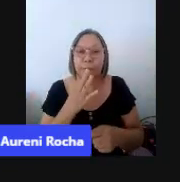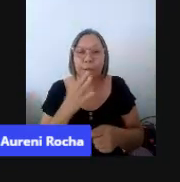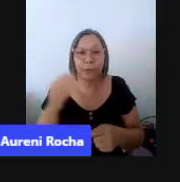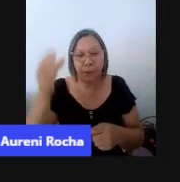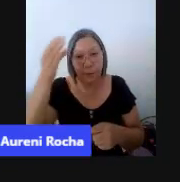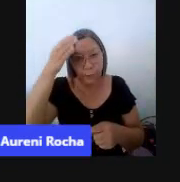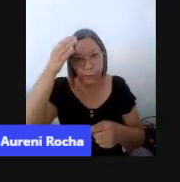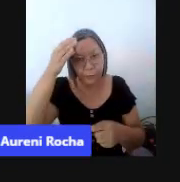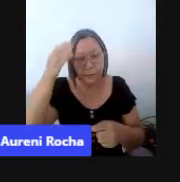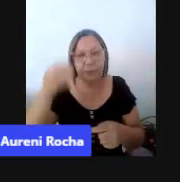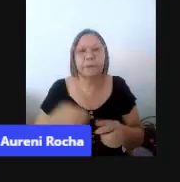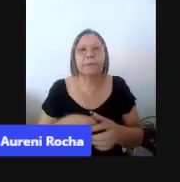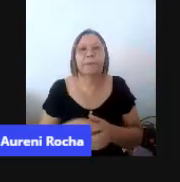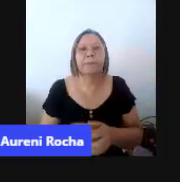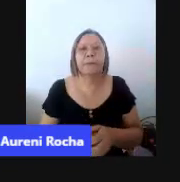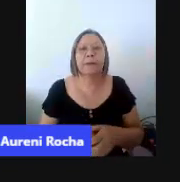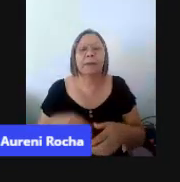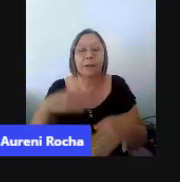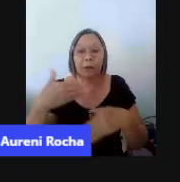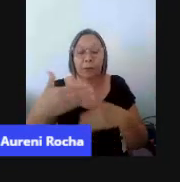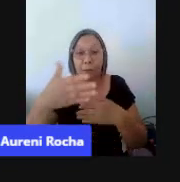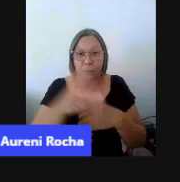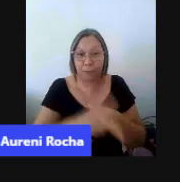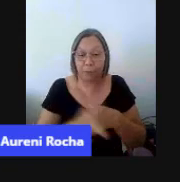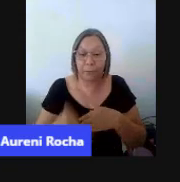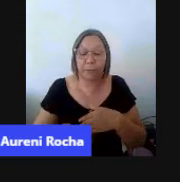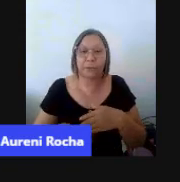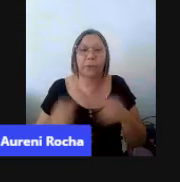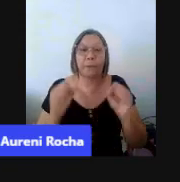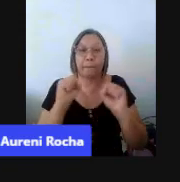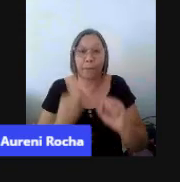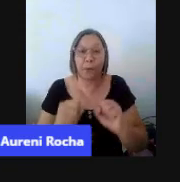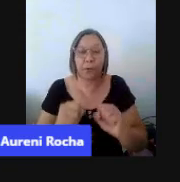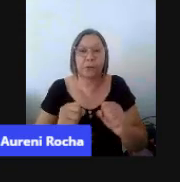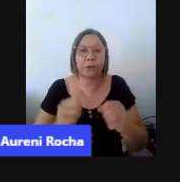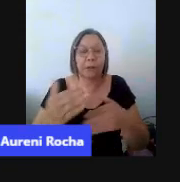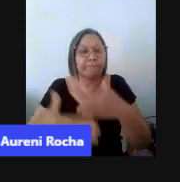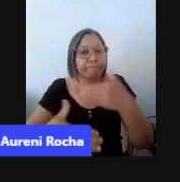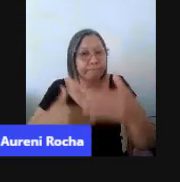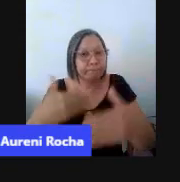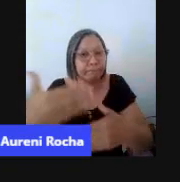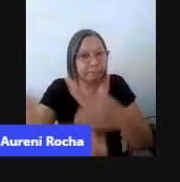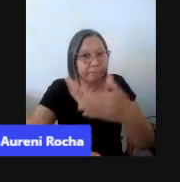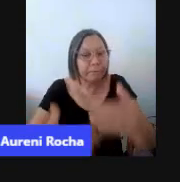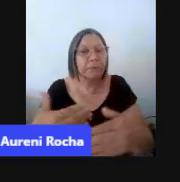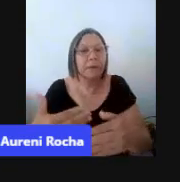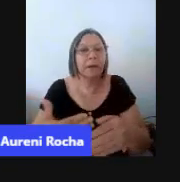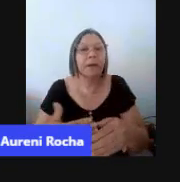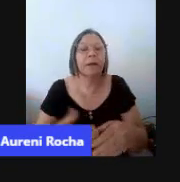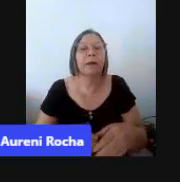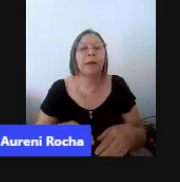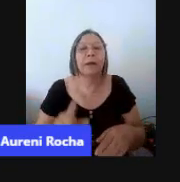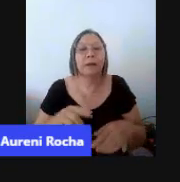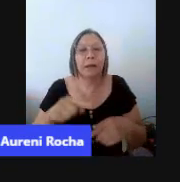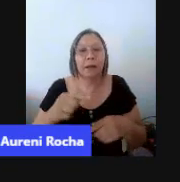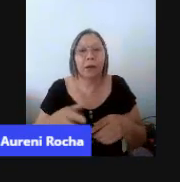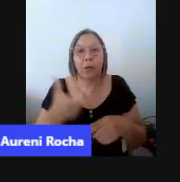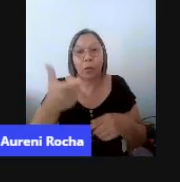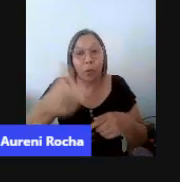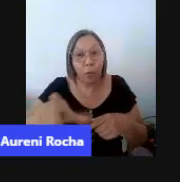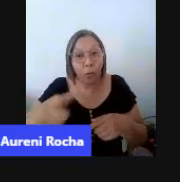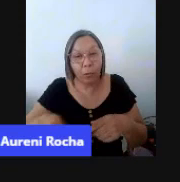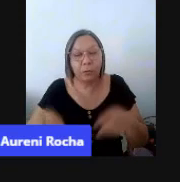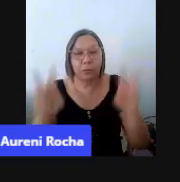aula, indo além dessa gama de conhecimentos que estão previstos no documento. Então, abordando temas